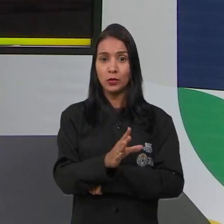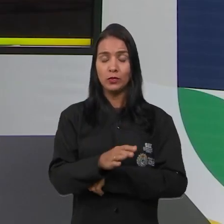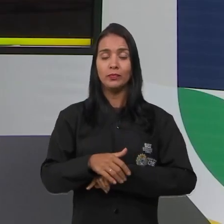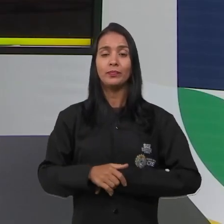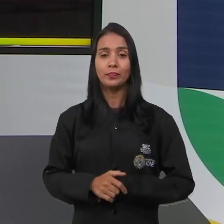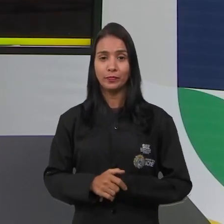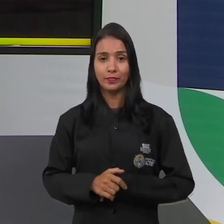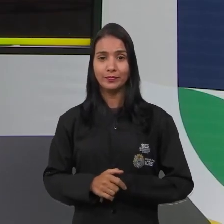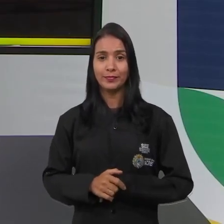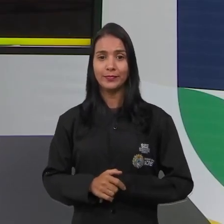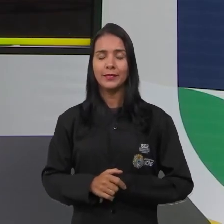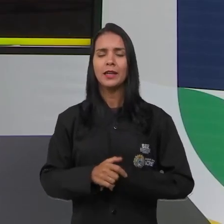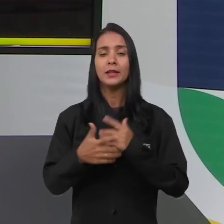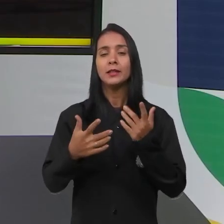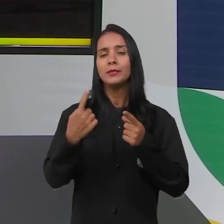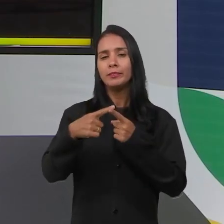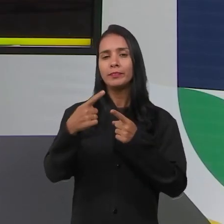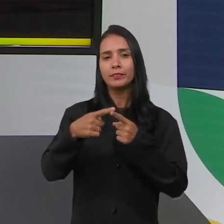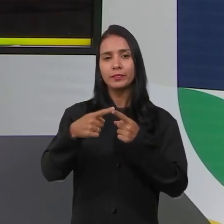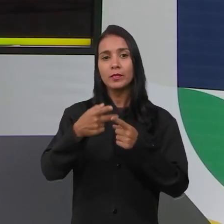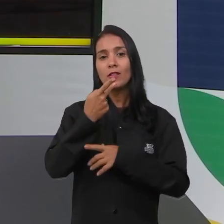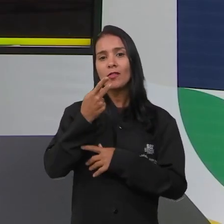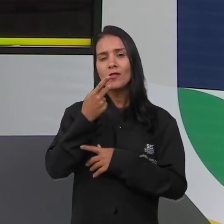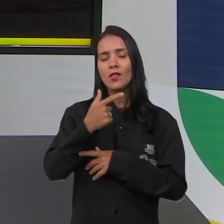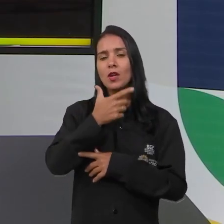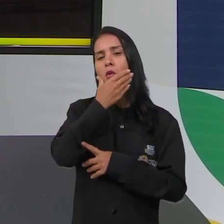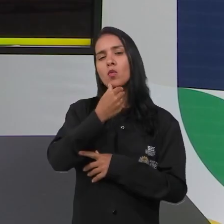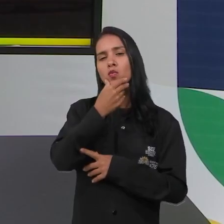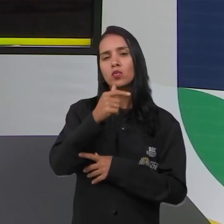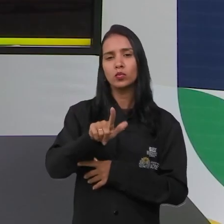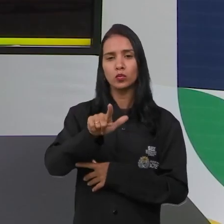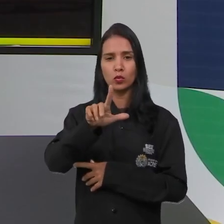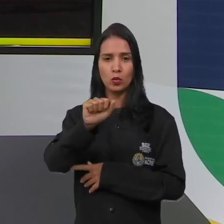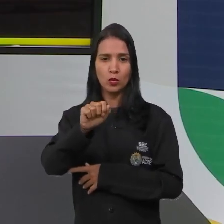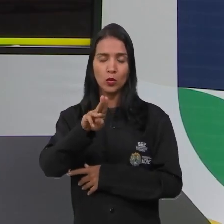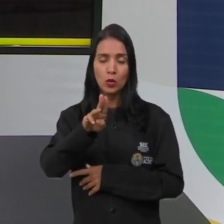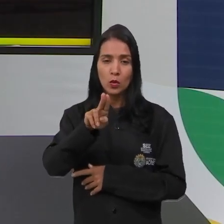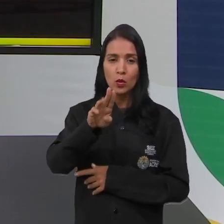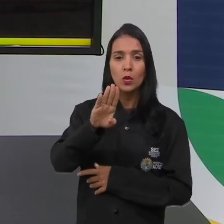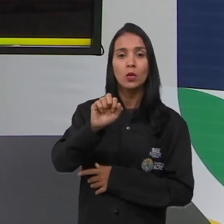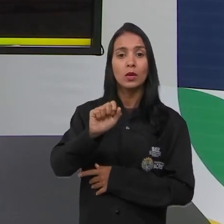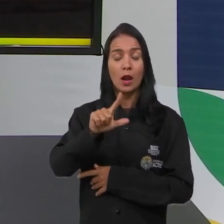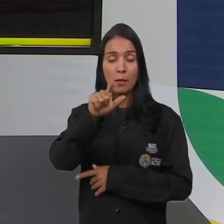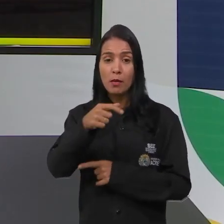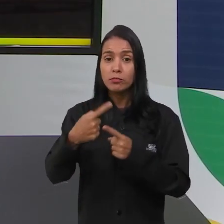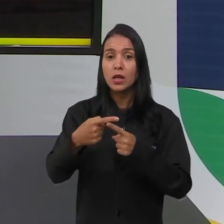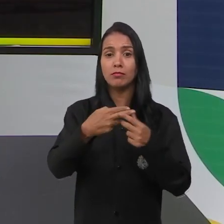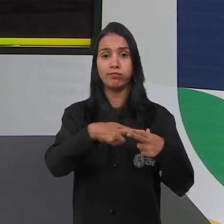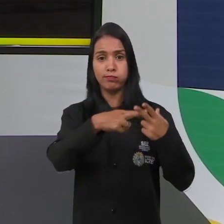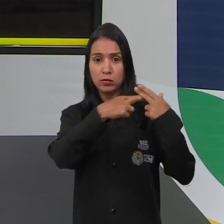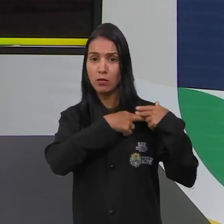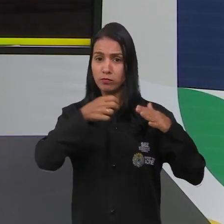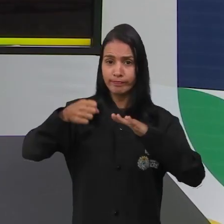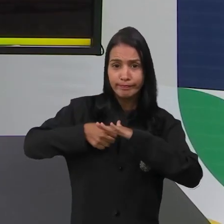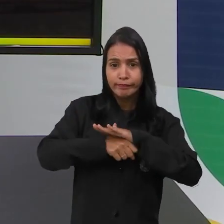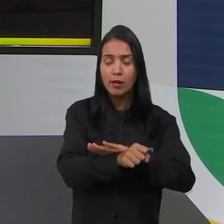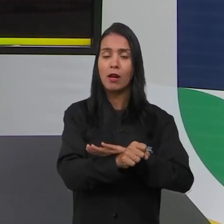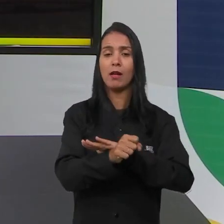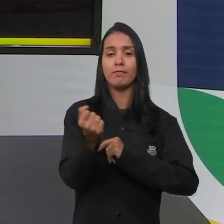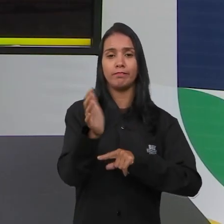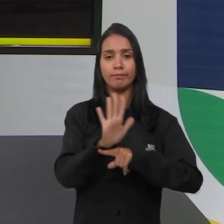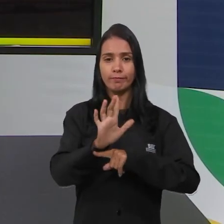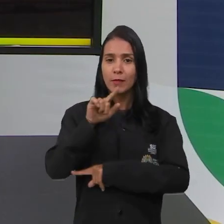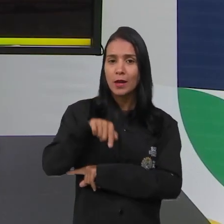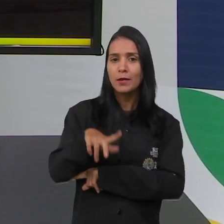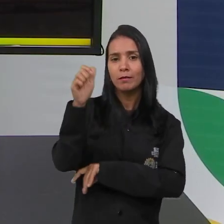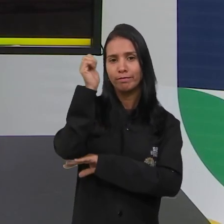porque ele foi o produtor desse momento especial, ele foi muito responsável pela introdução do cinema no Brasil. Então,